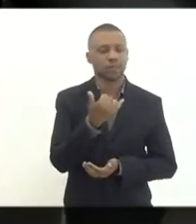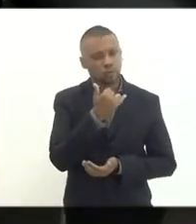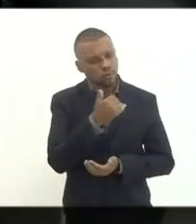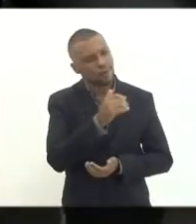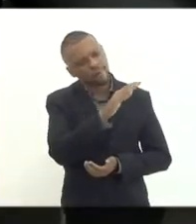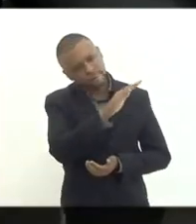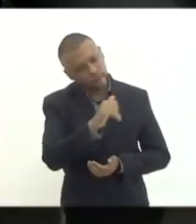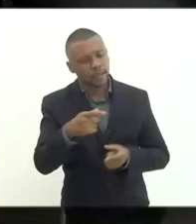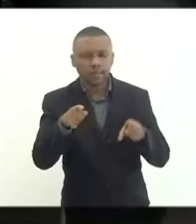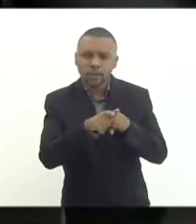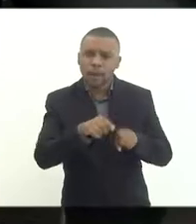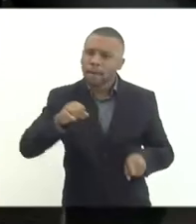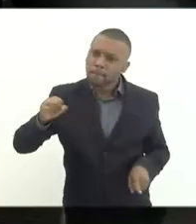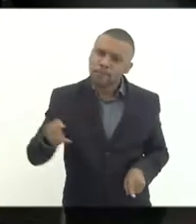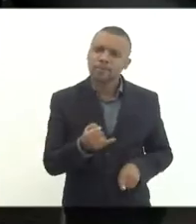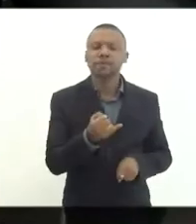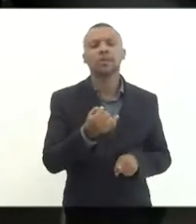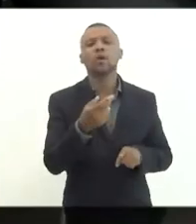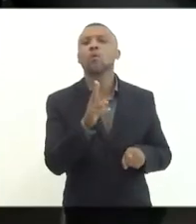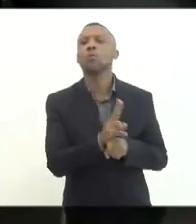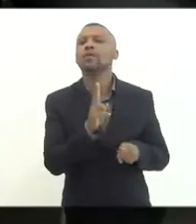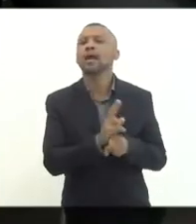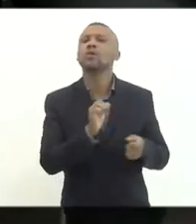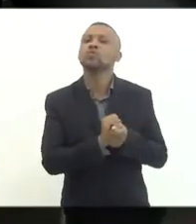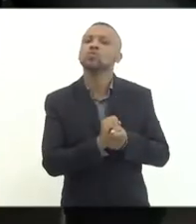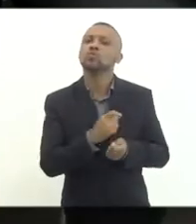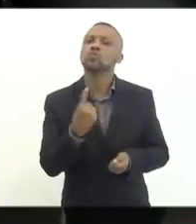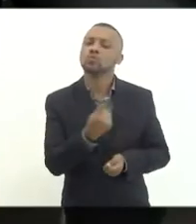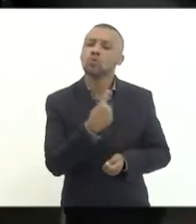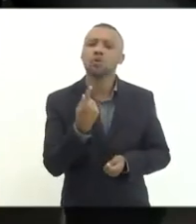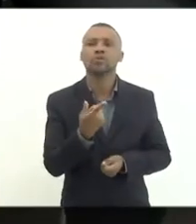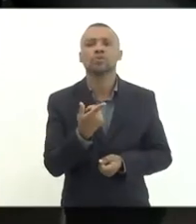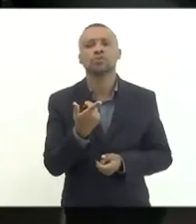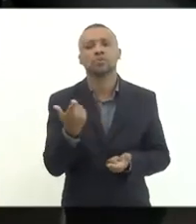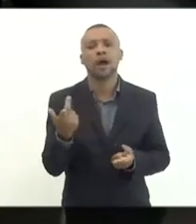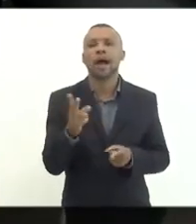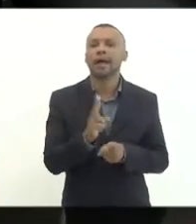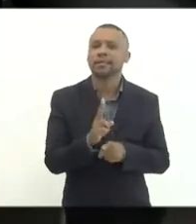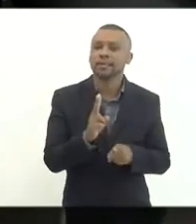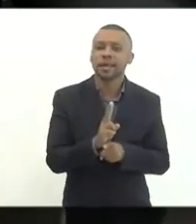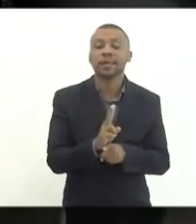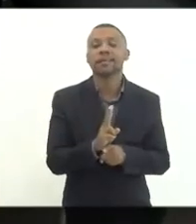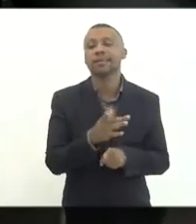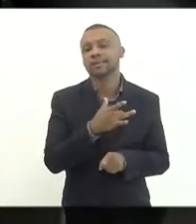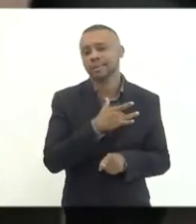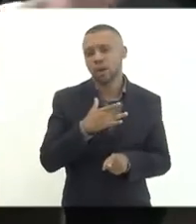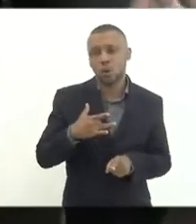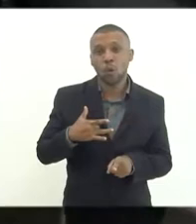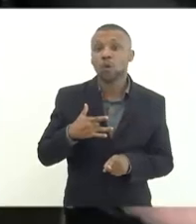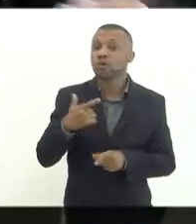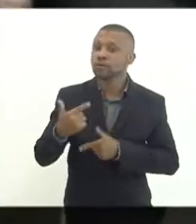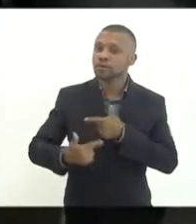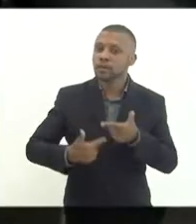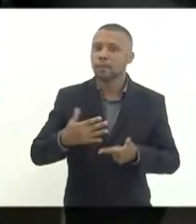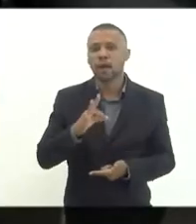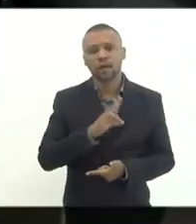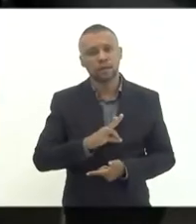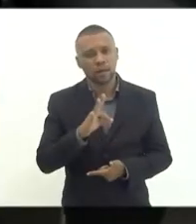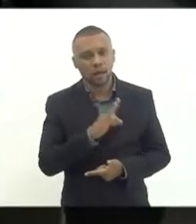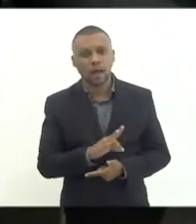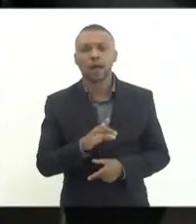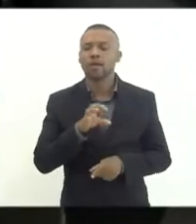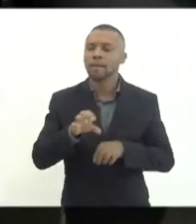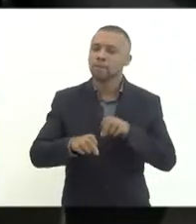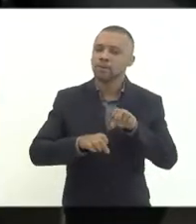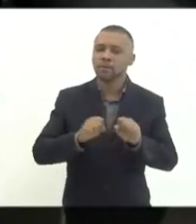seu familiar também conosco com a assistência Cuidando com a saúde cuidando o emprego e renda buscando